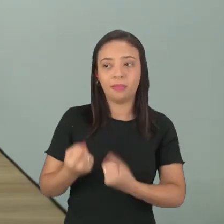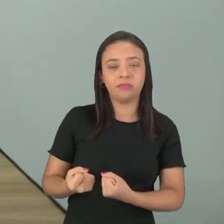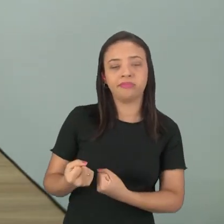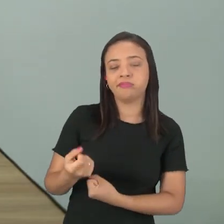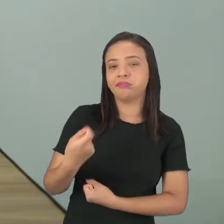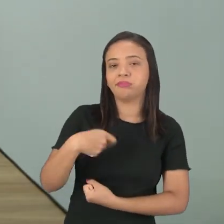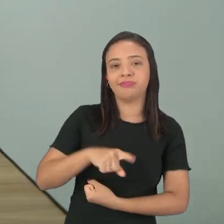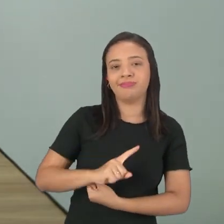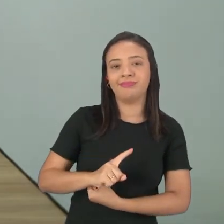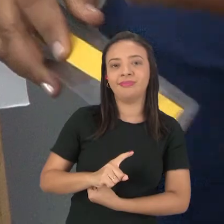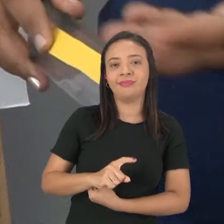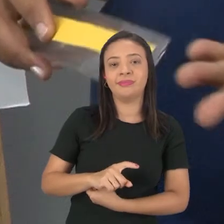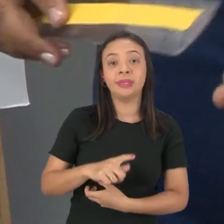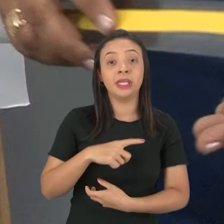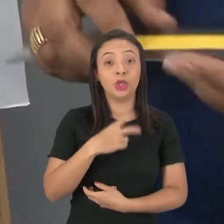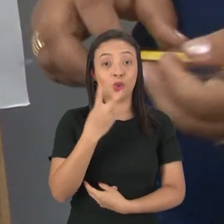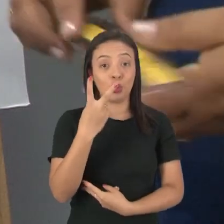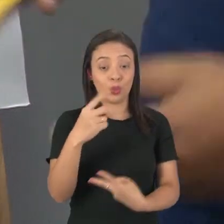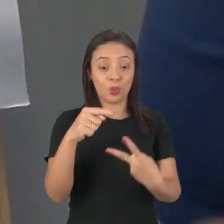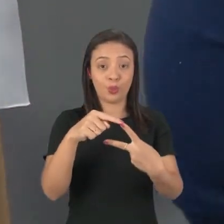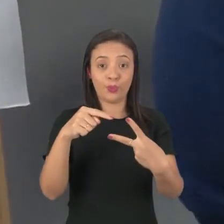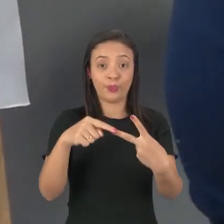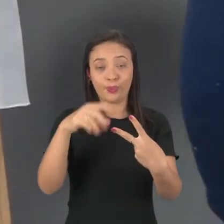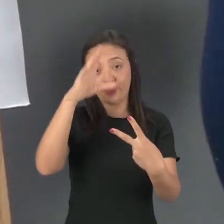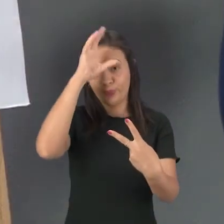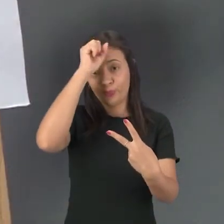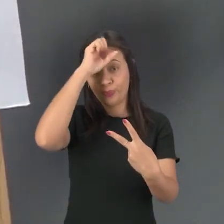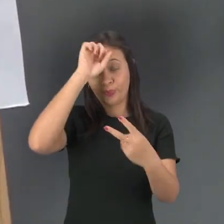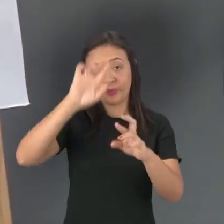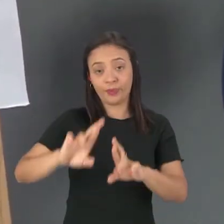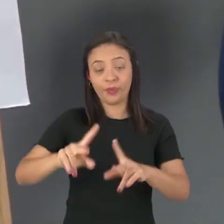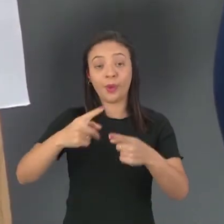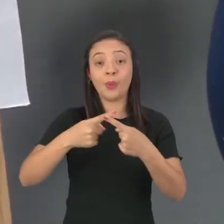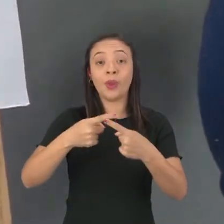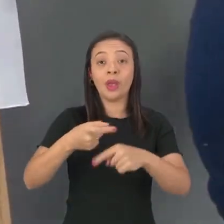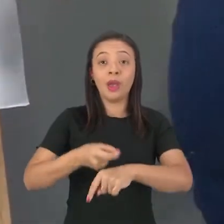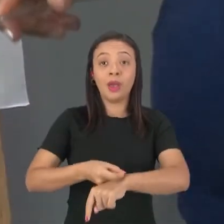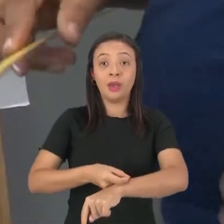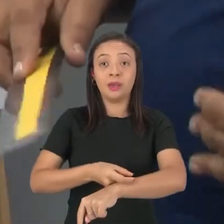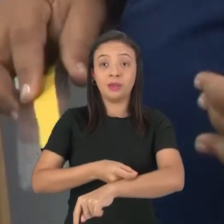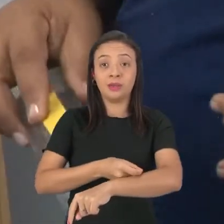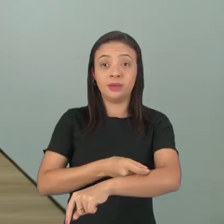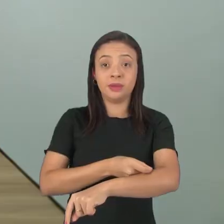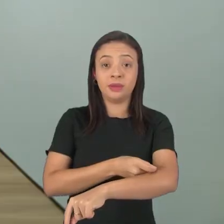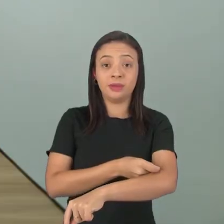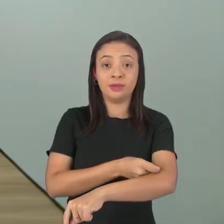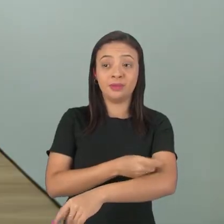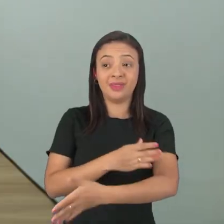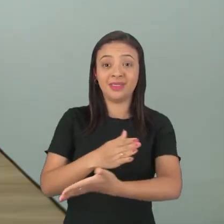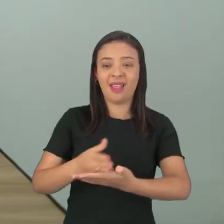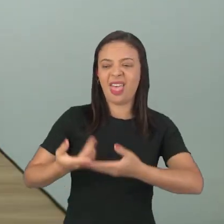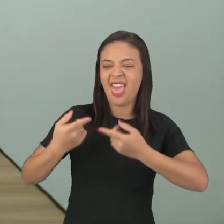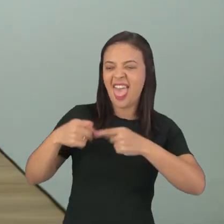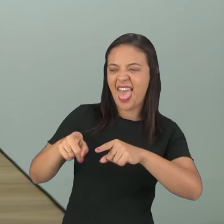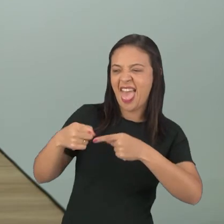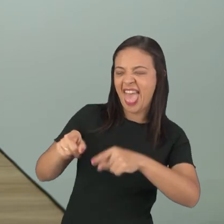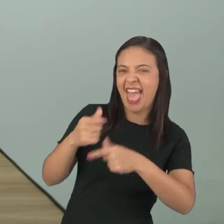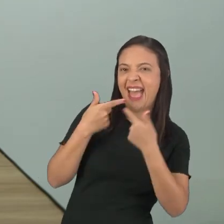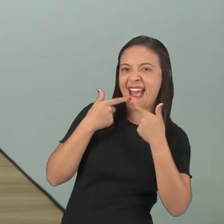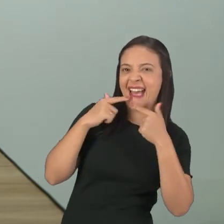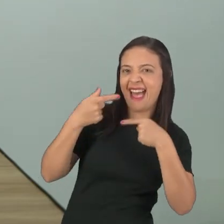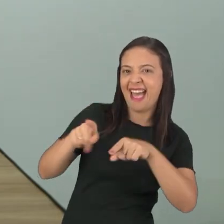dois ensinamentos porque o que ai se as formigas elas riram né